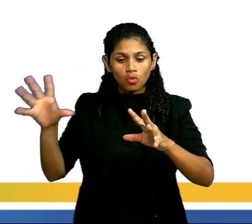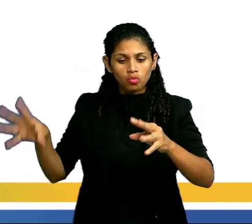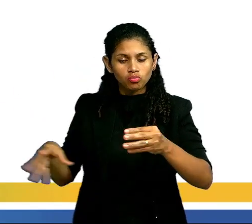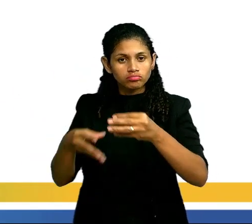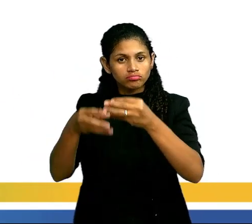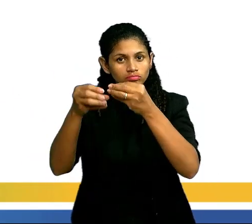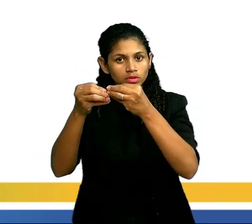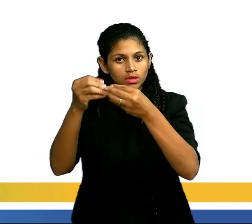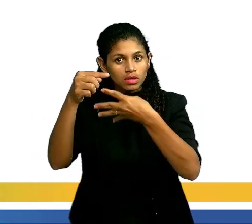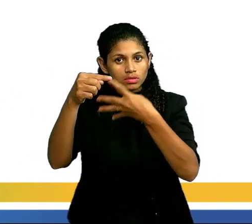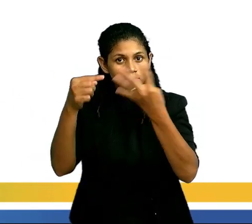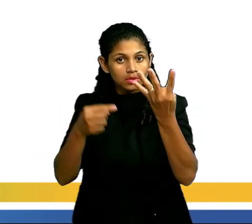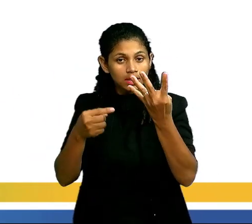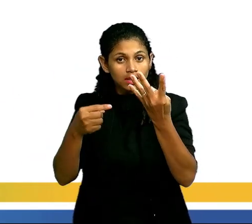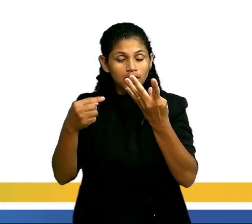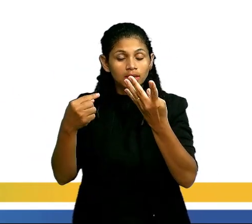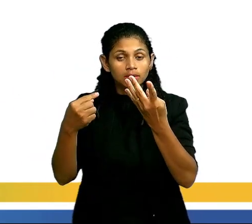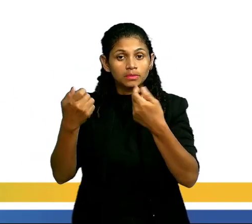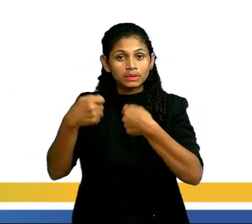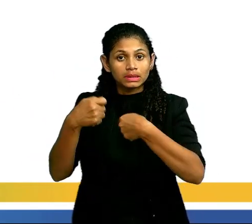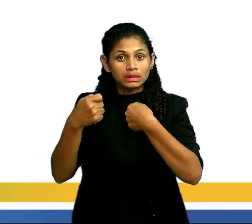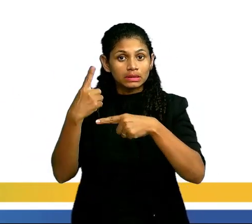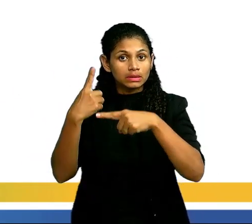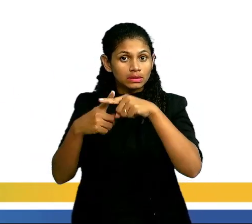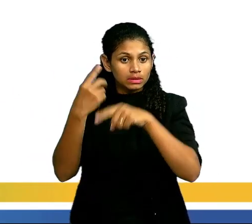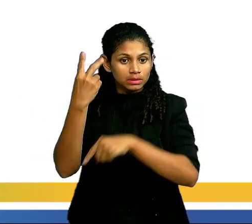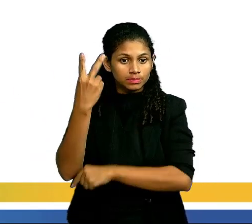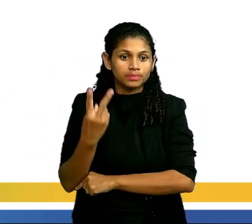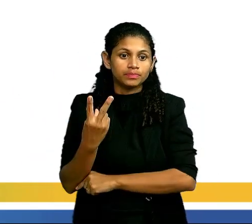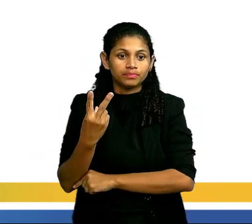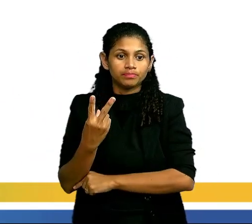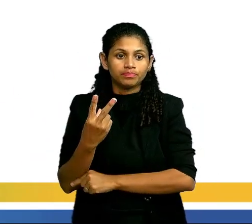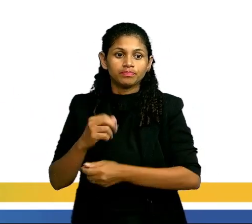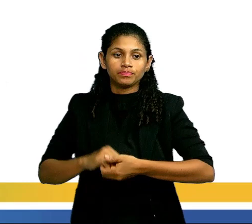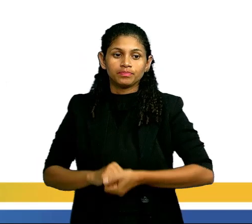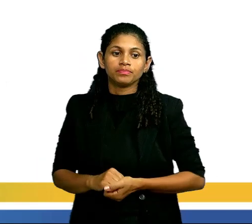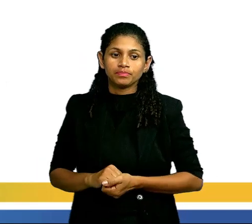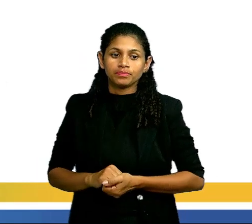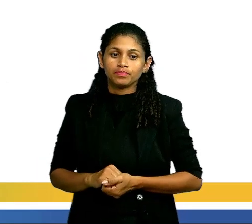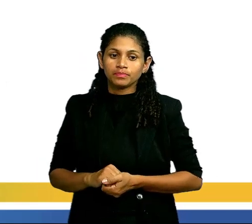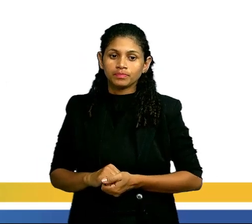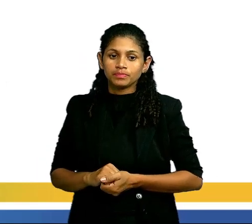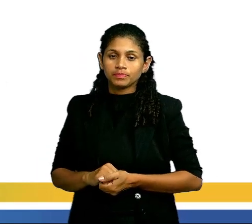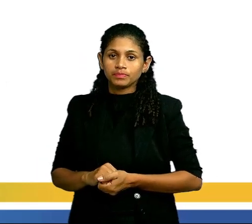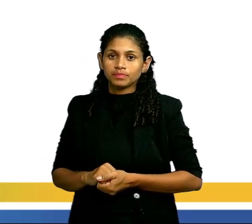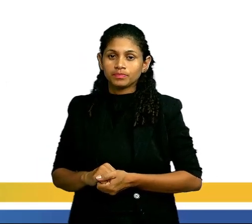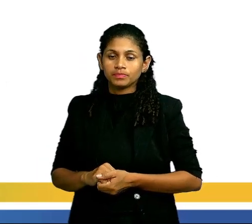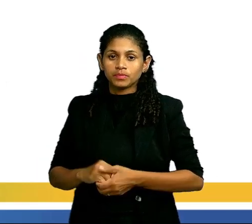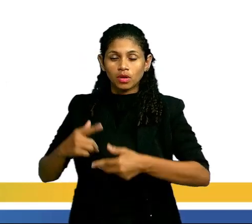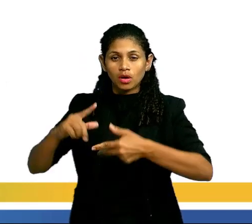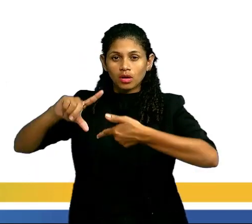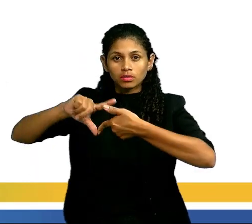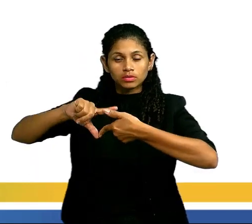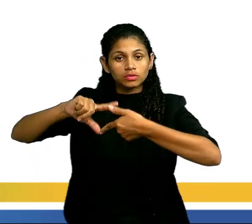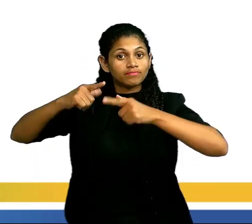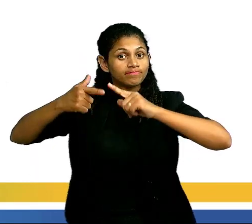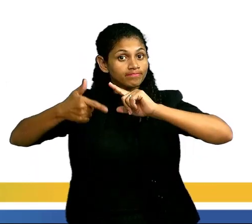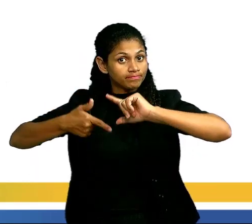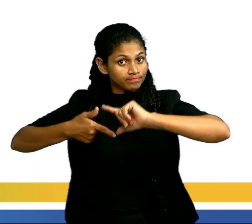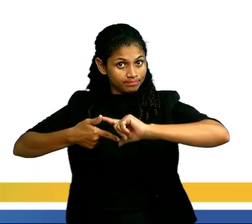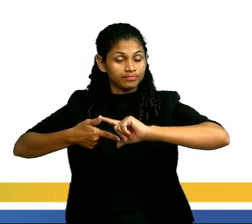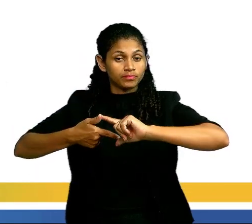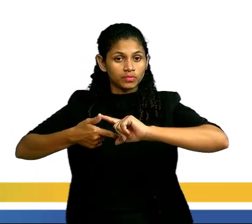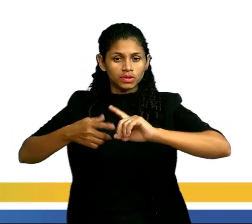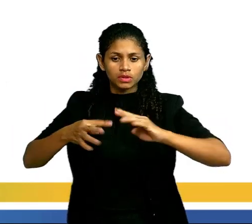importante dessa etapa é nós associarmos as geometrias dos carbonos com as suas hibridizações. Então,